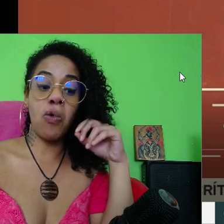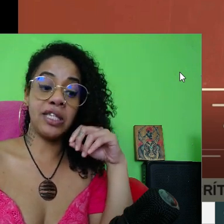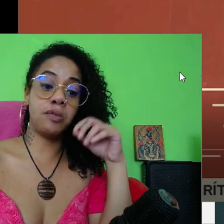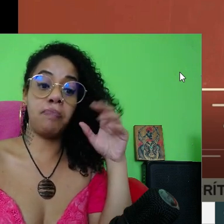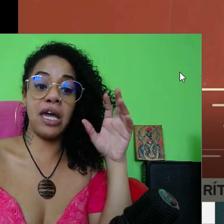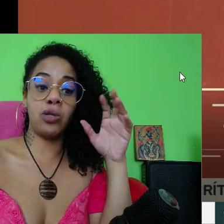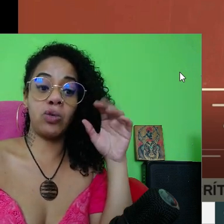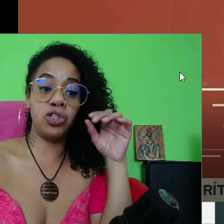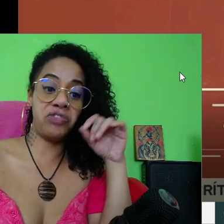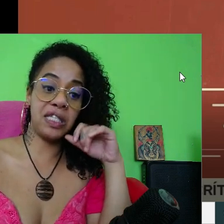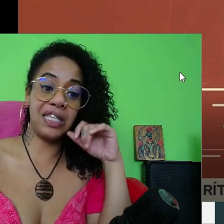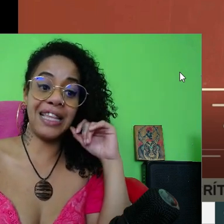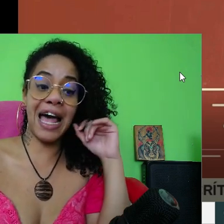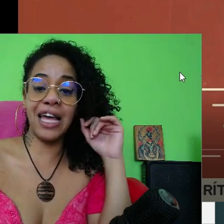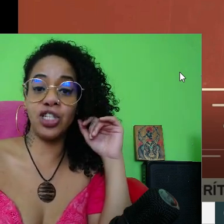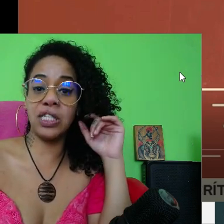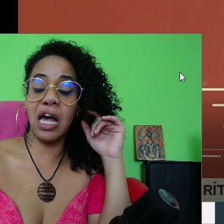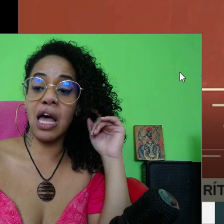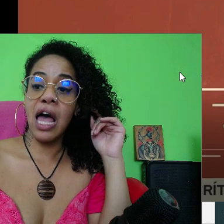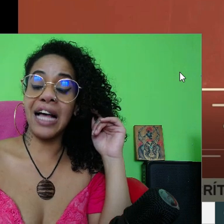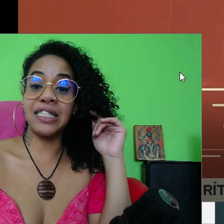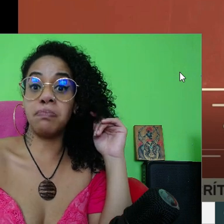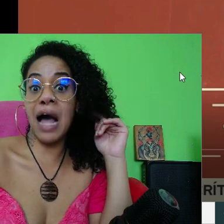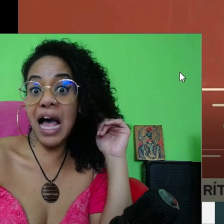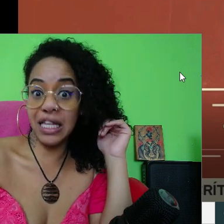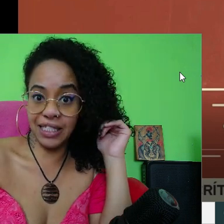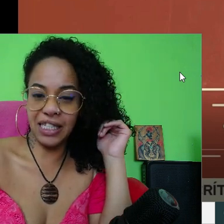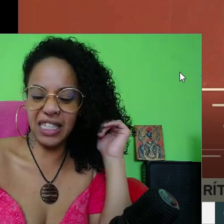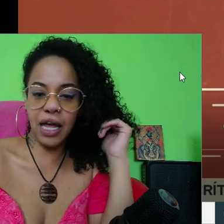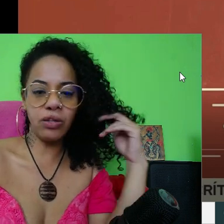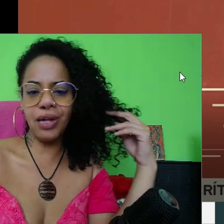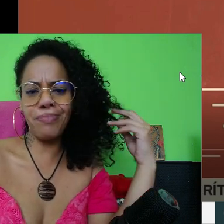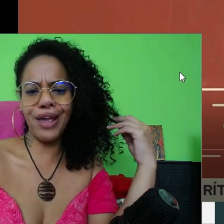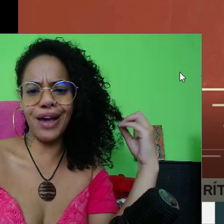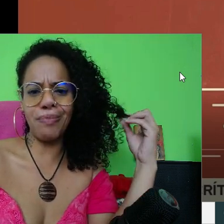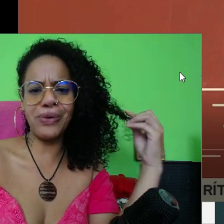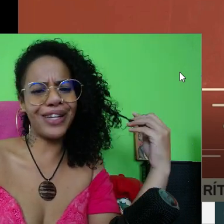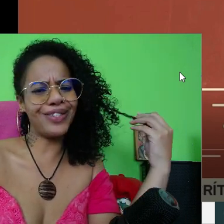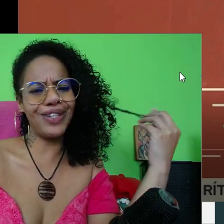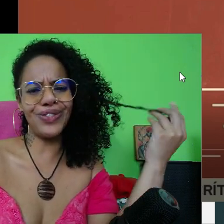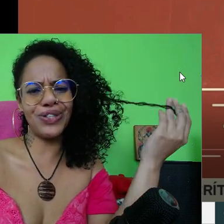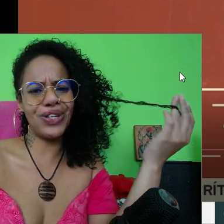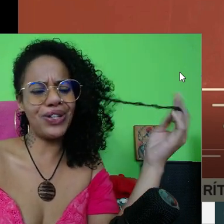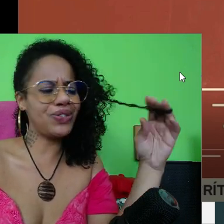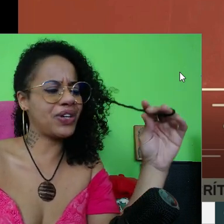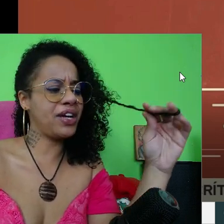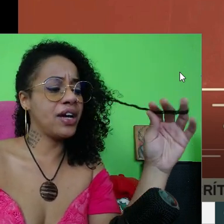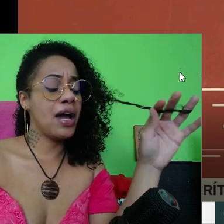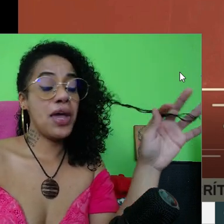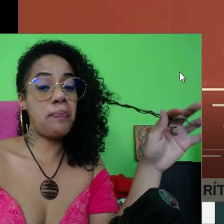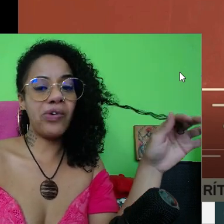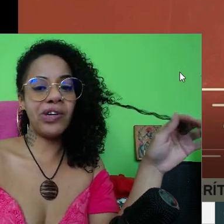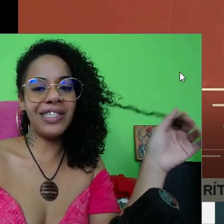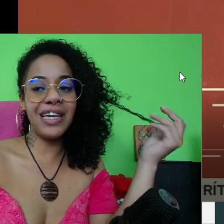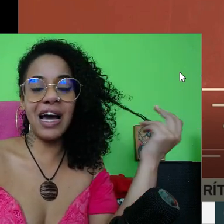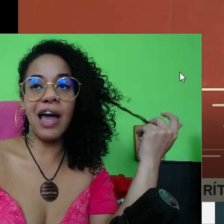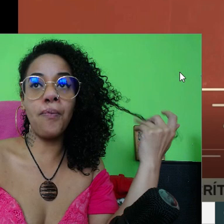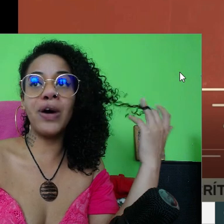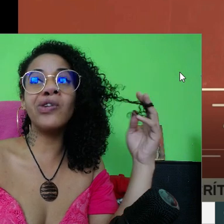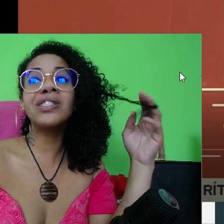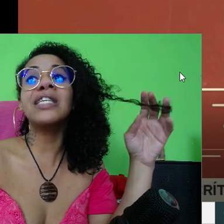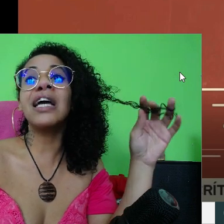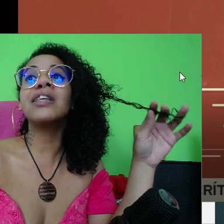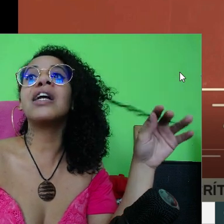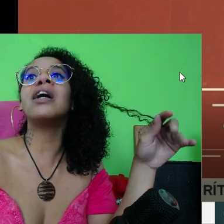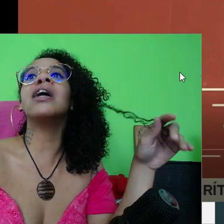o respeito à diversidades as massas né Eu sabia porque assim gente é isso né hipocrisia